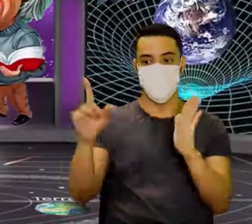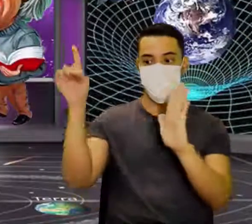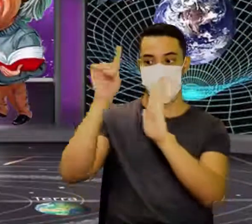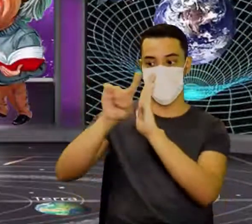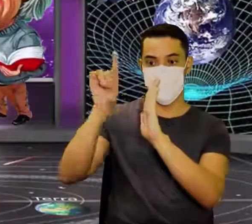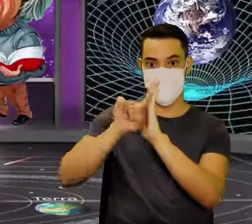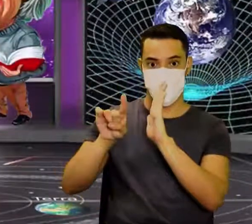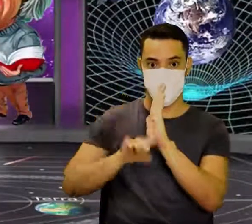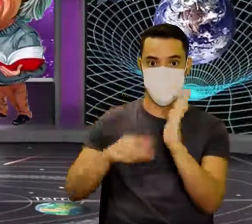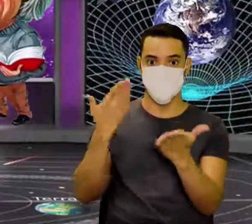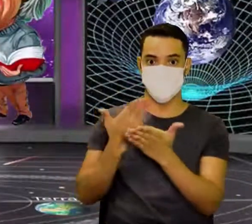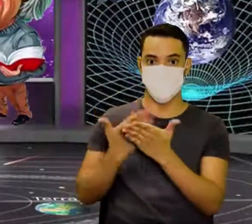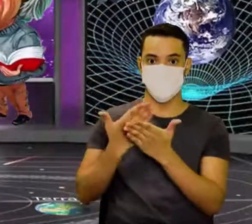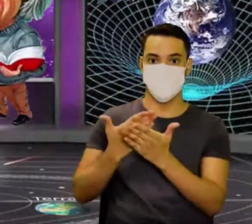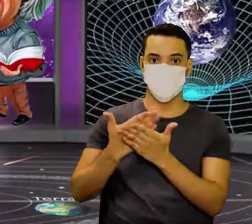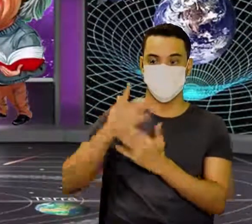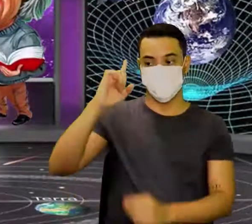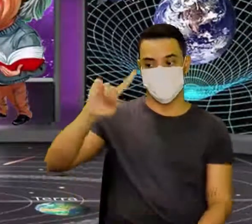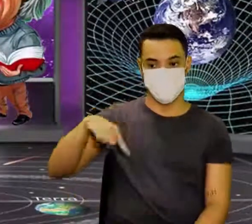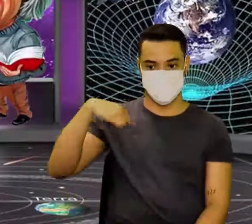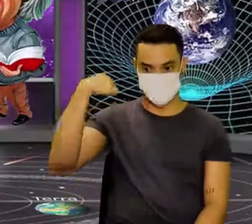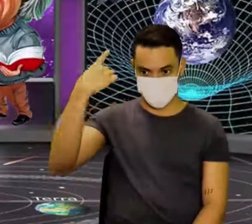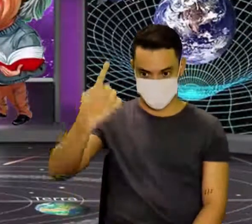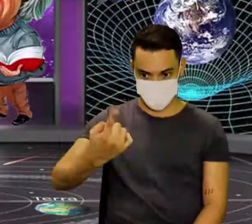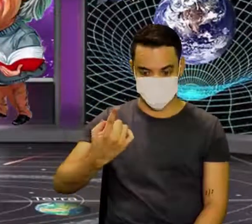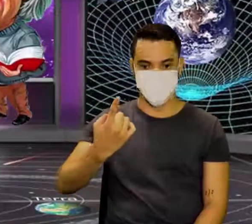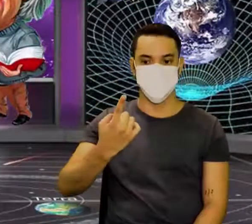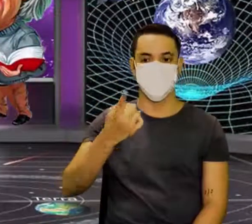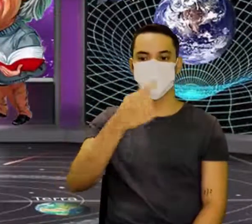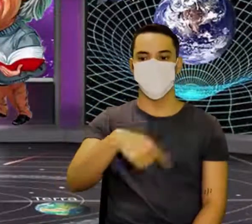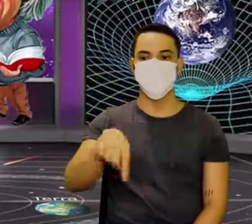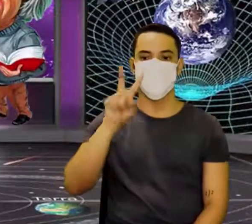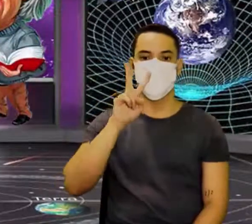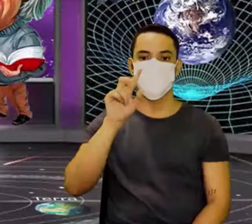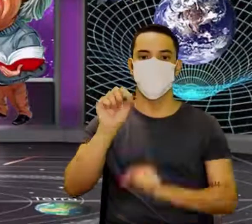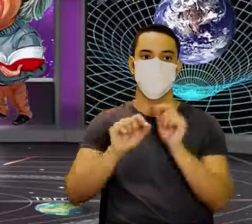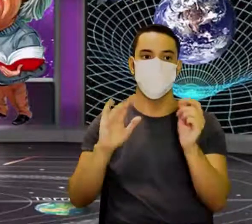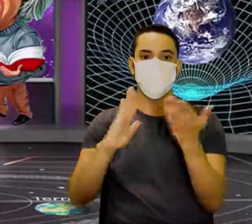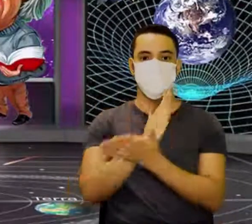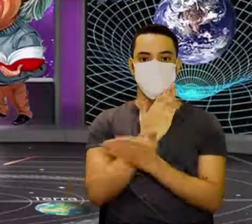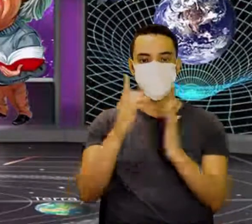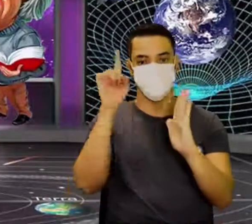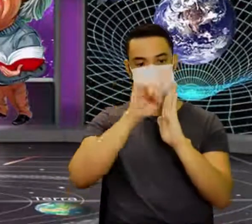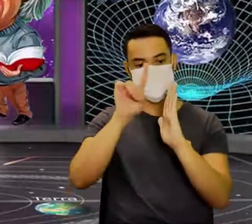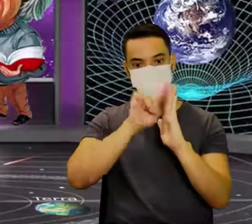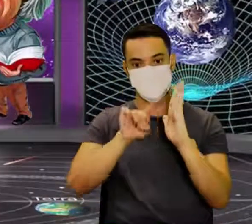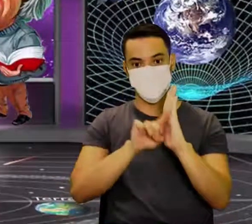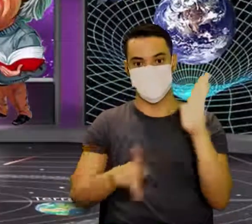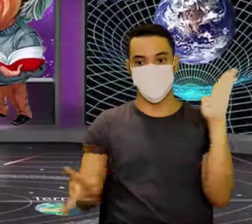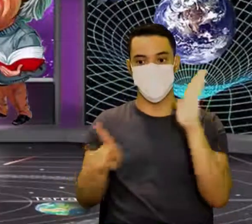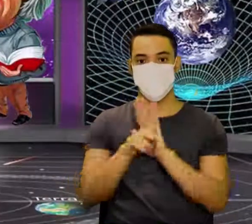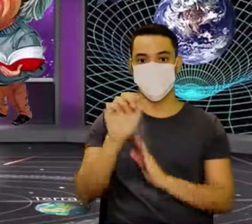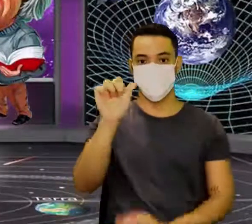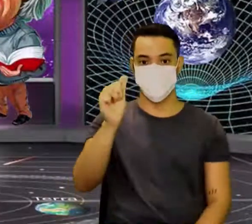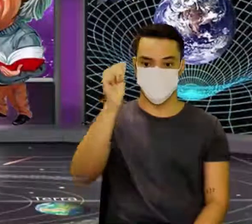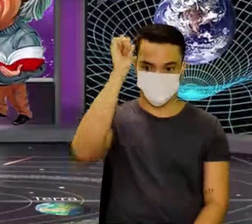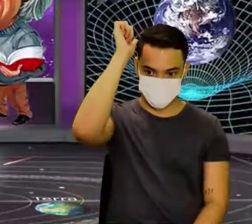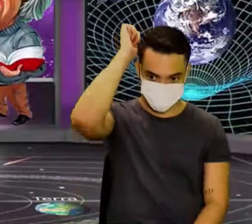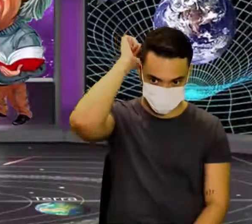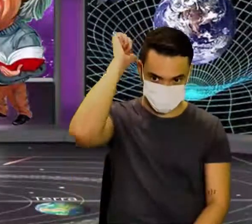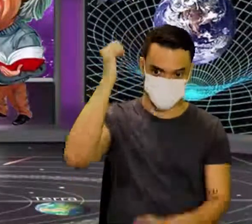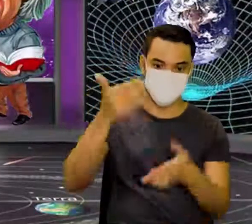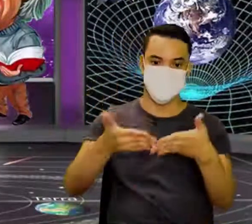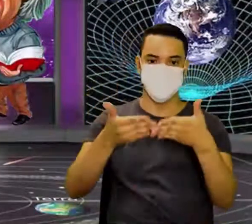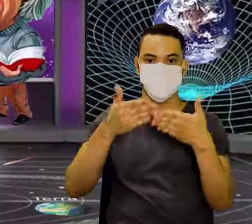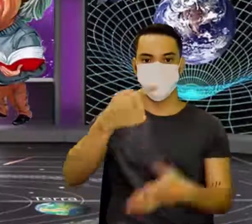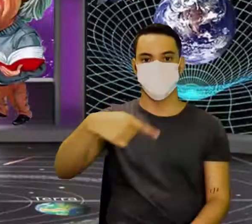nossa próxima aula de resolução de exercícios que tem questões de vestibular também, que pedem para